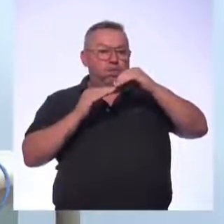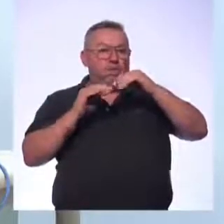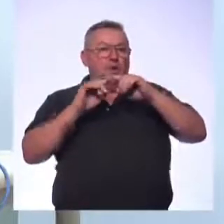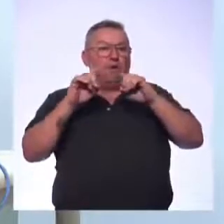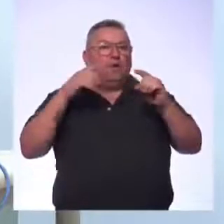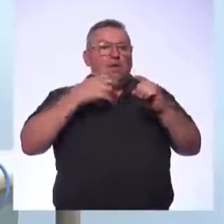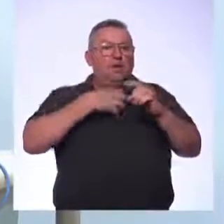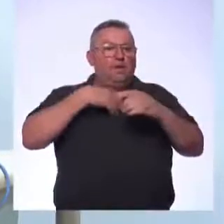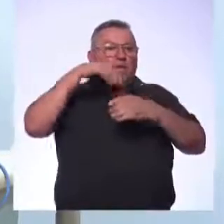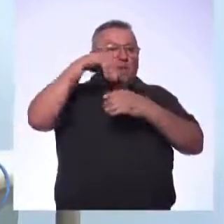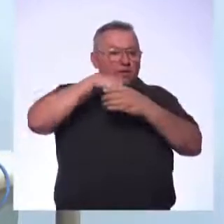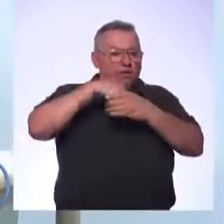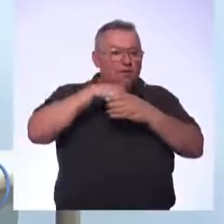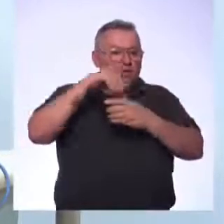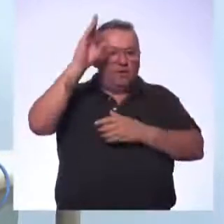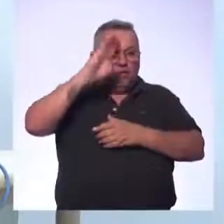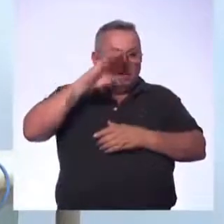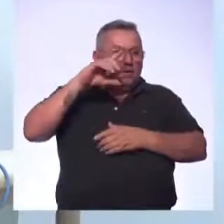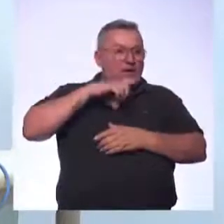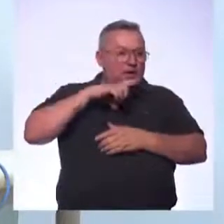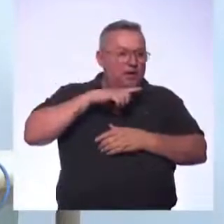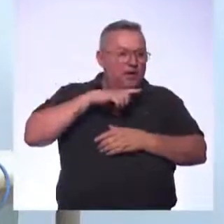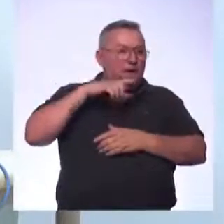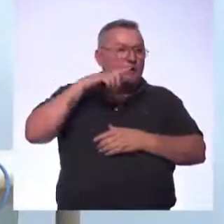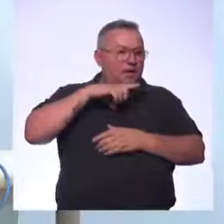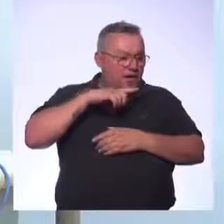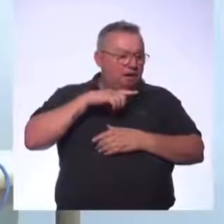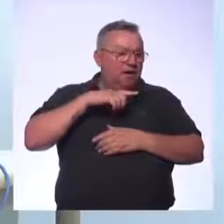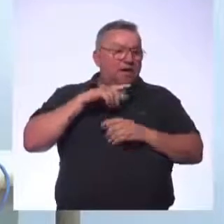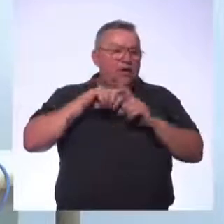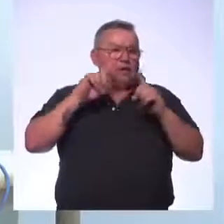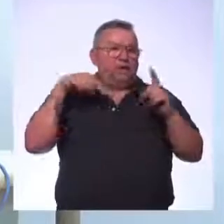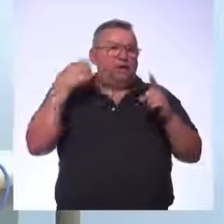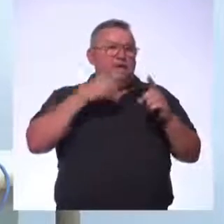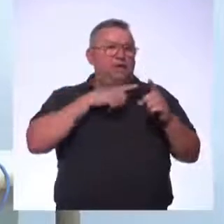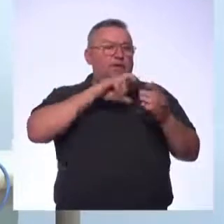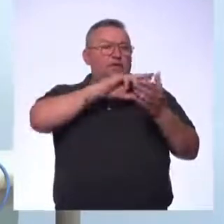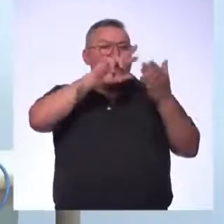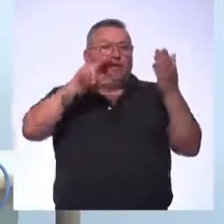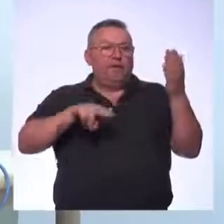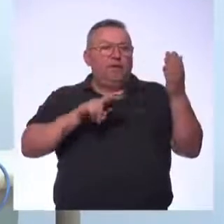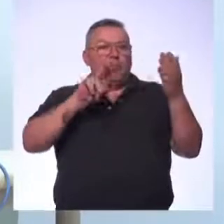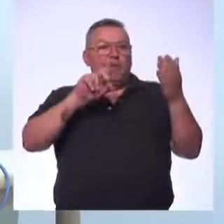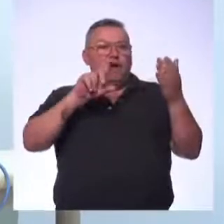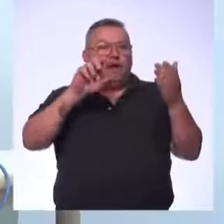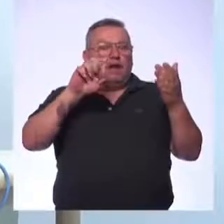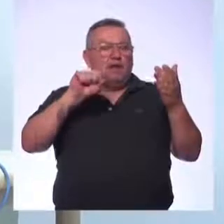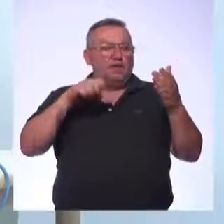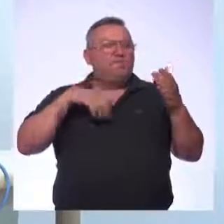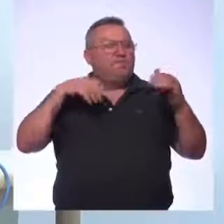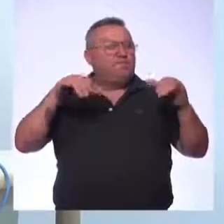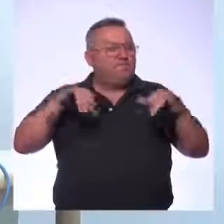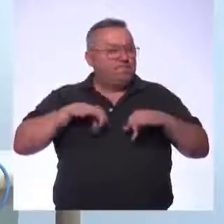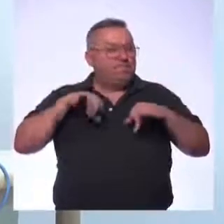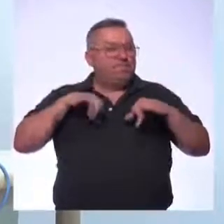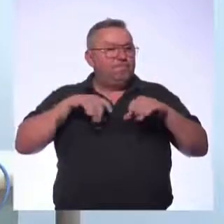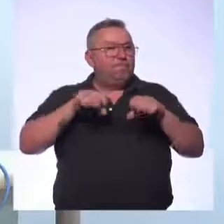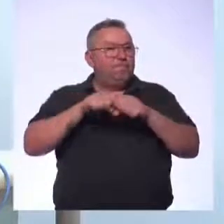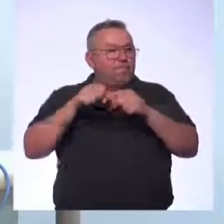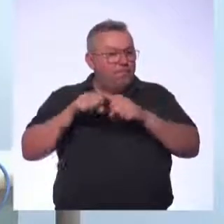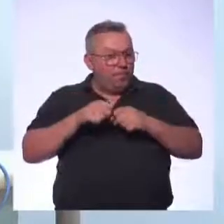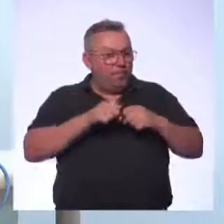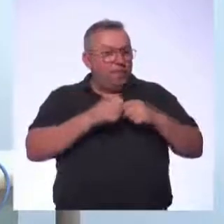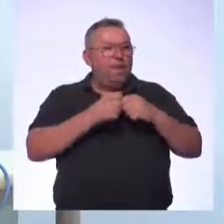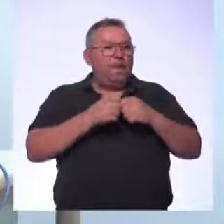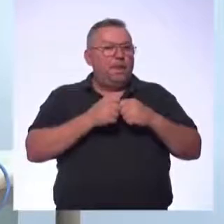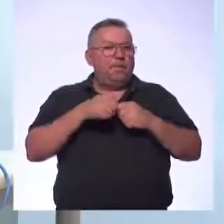no centro das suas placas. O Brasil tem essa pressão? Tem, porque nós temos diversos vales aí que sofreram o processo de epirogênese.